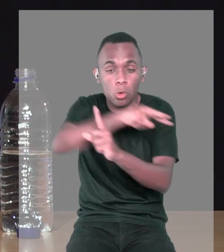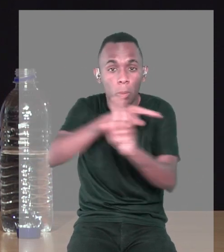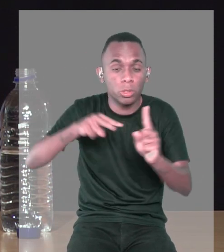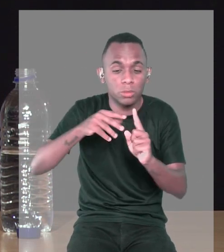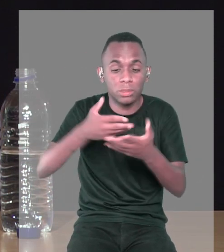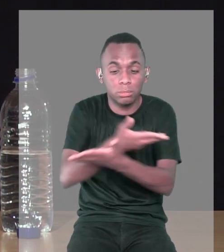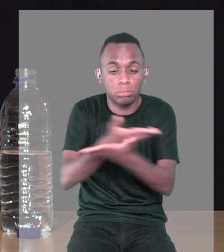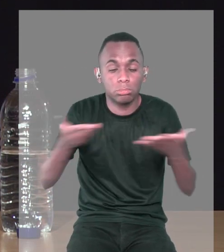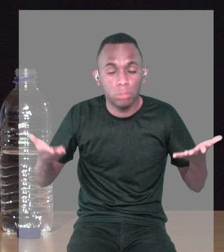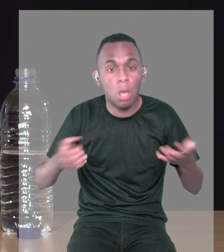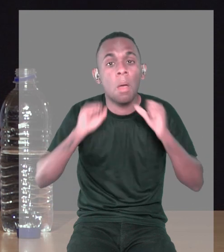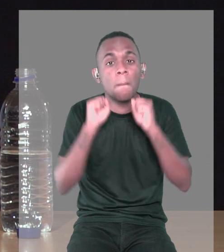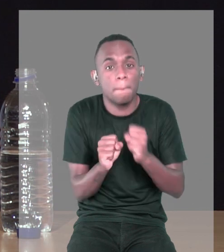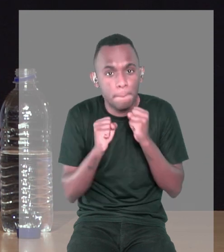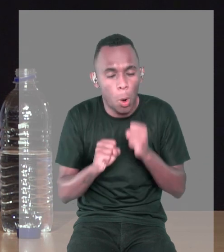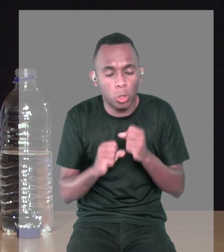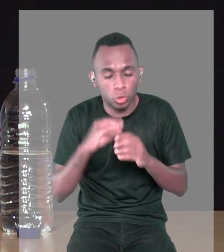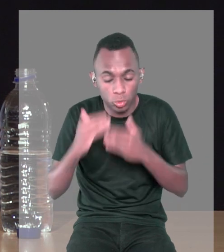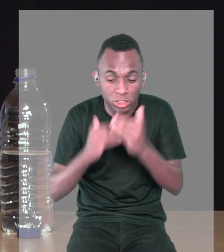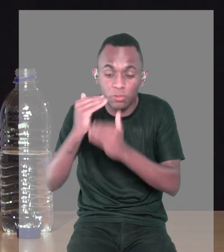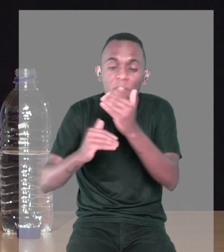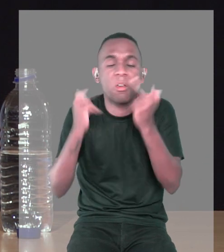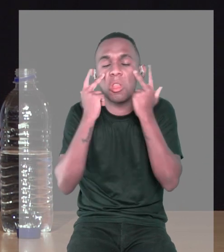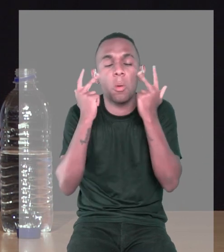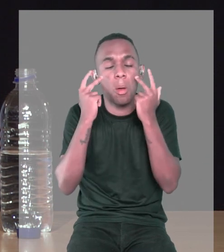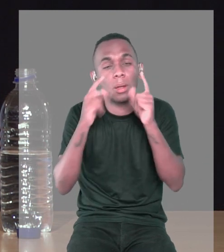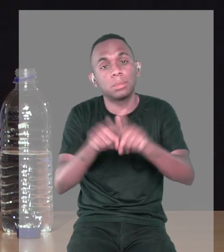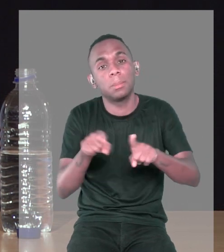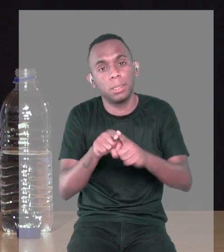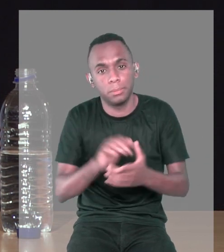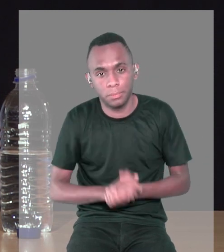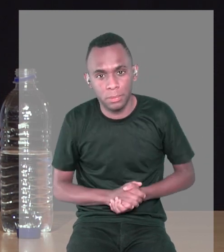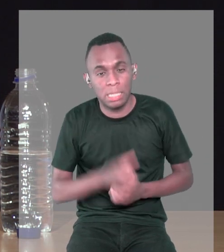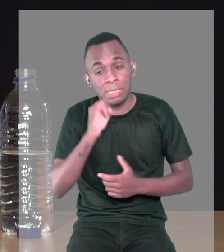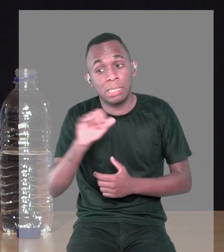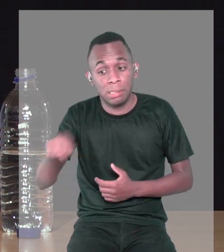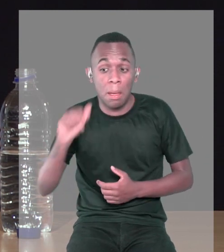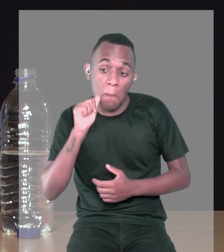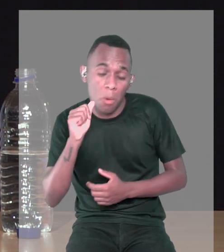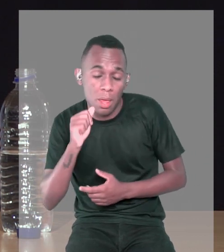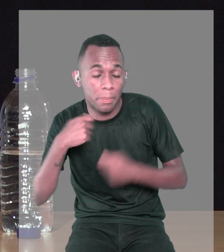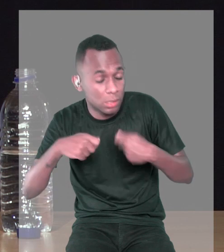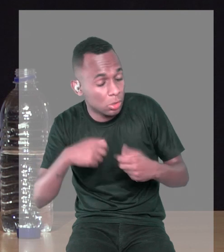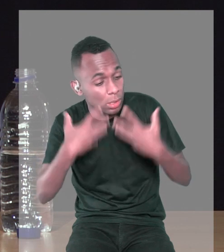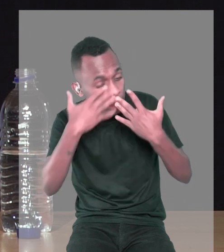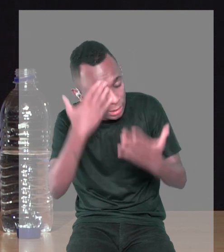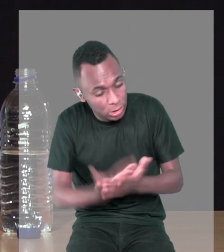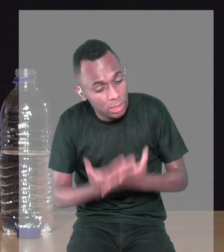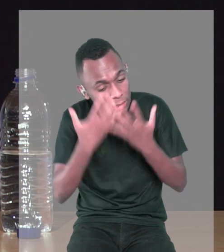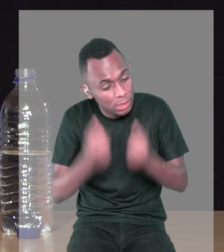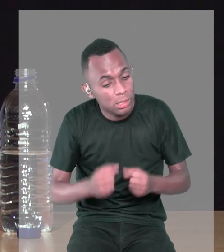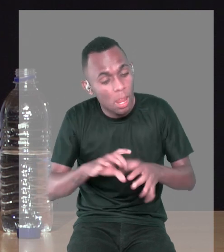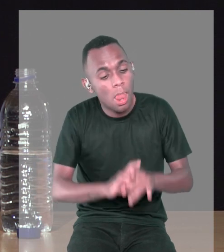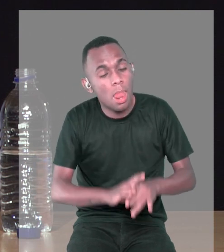que, a partir dela, poderia se formar ou naturalizar. Se Doreen precisou